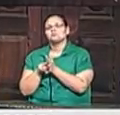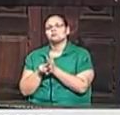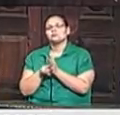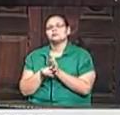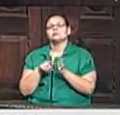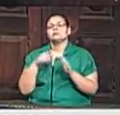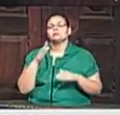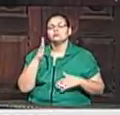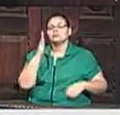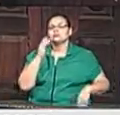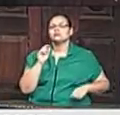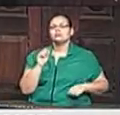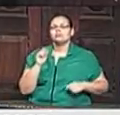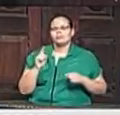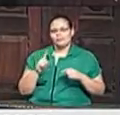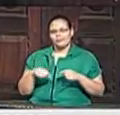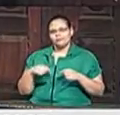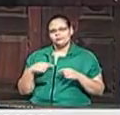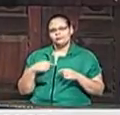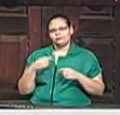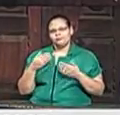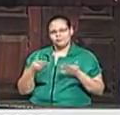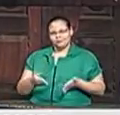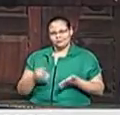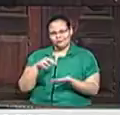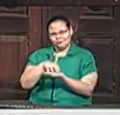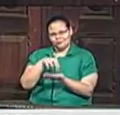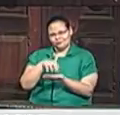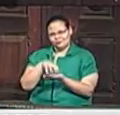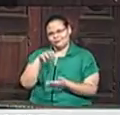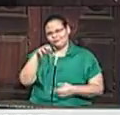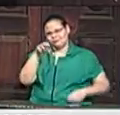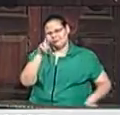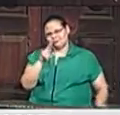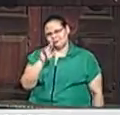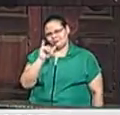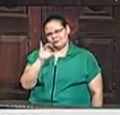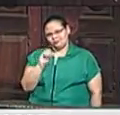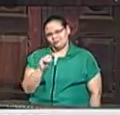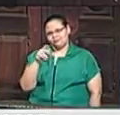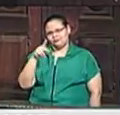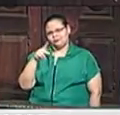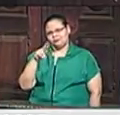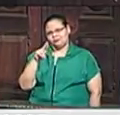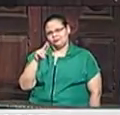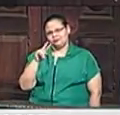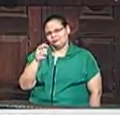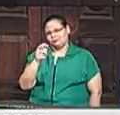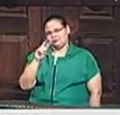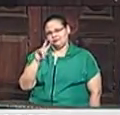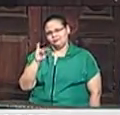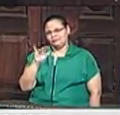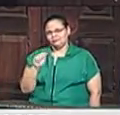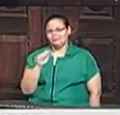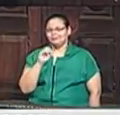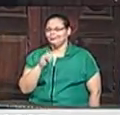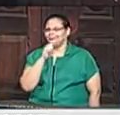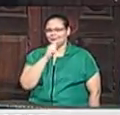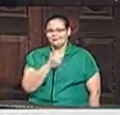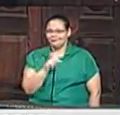relação ao Rio Previdência. Se não houvesse nenhuma